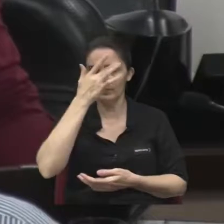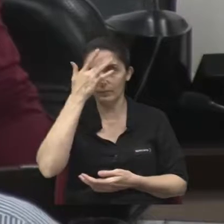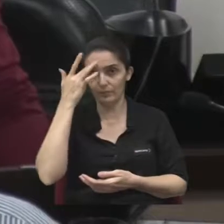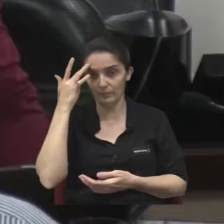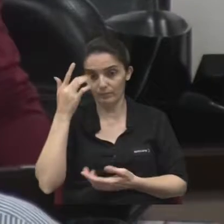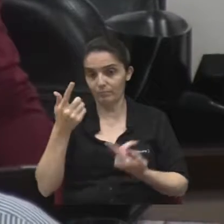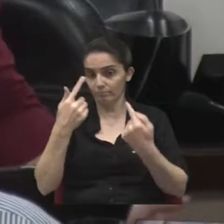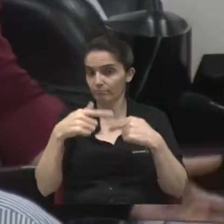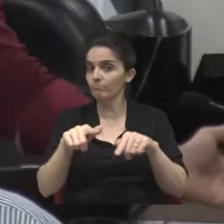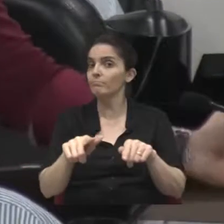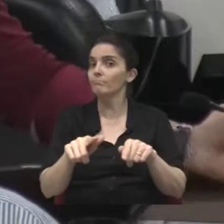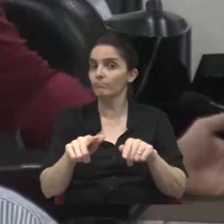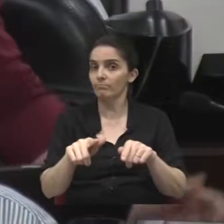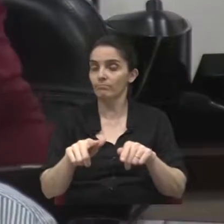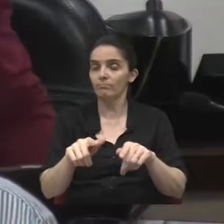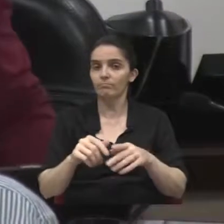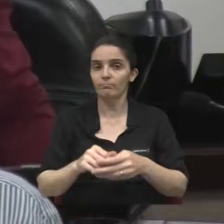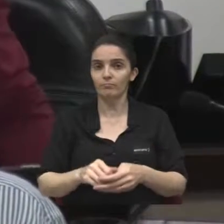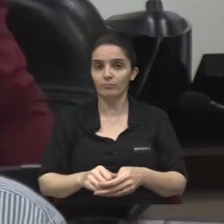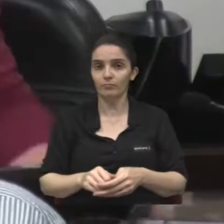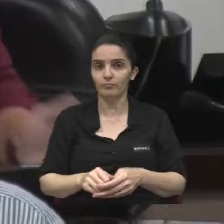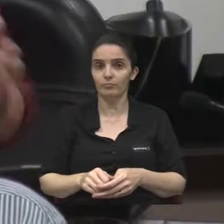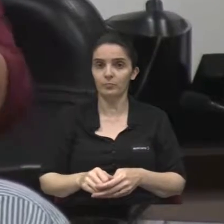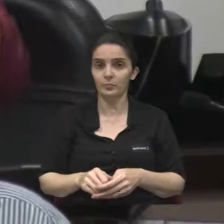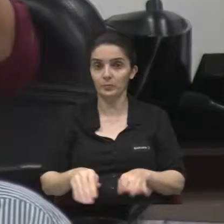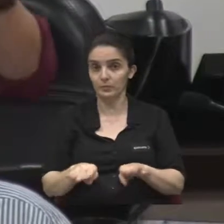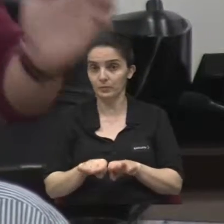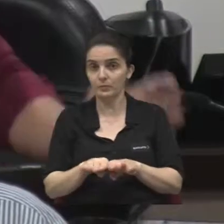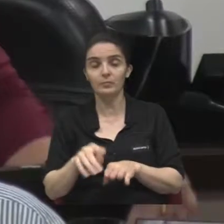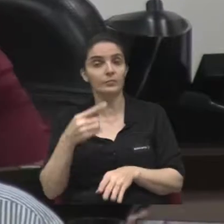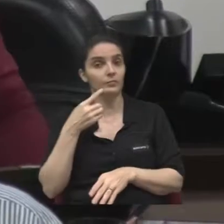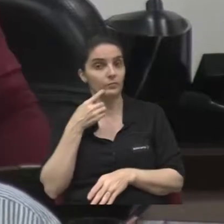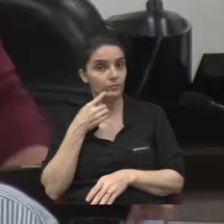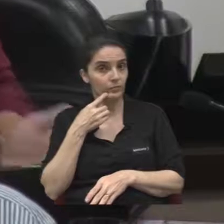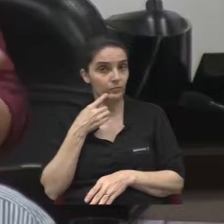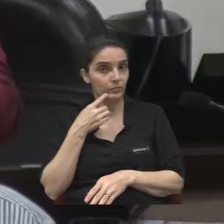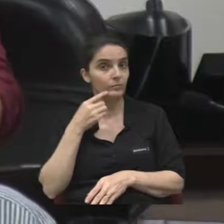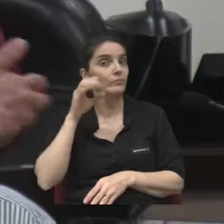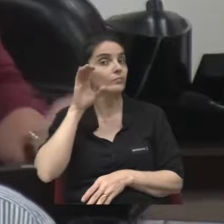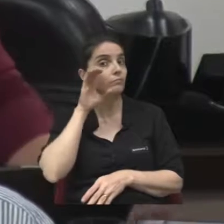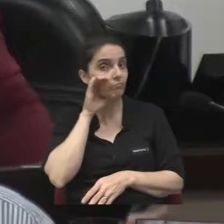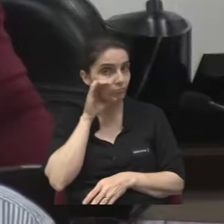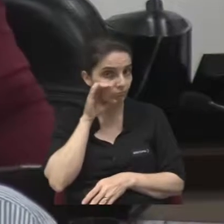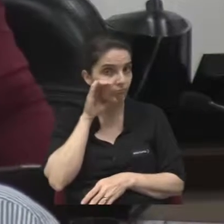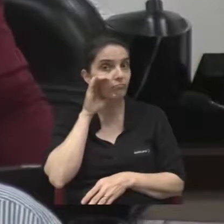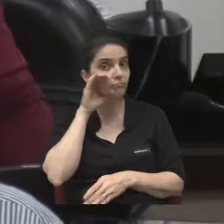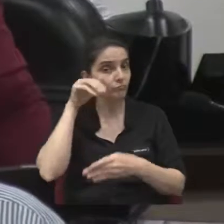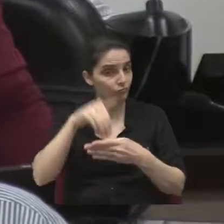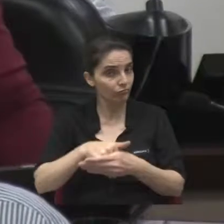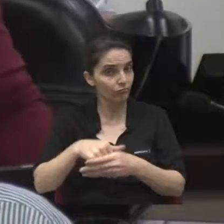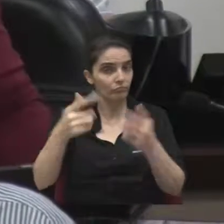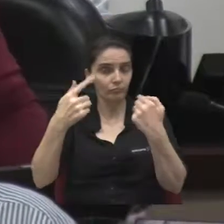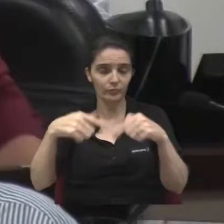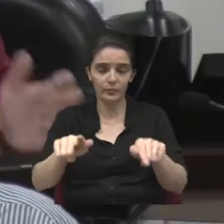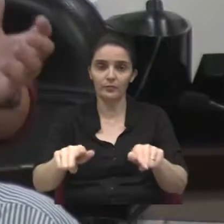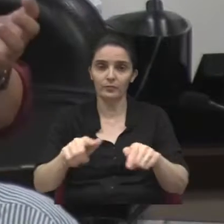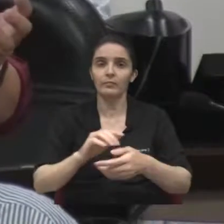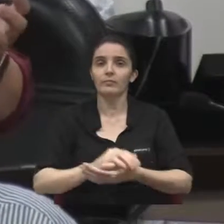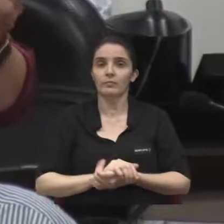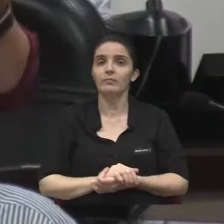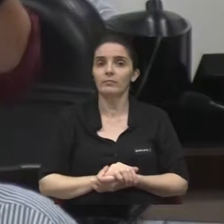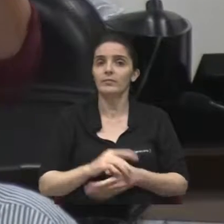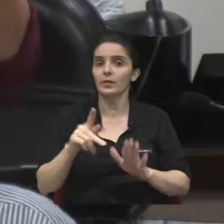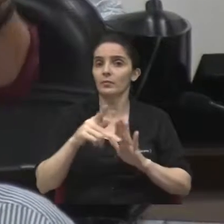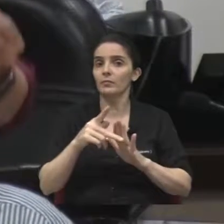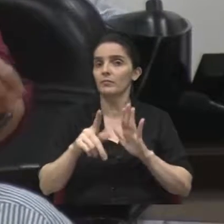Entre elas, o vereador Cleiton e a vereadora Constância votaram contra aquele projeto de lei